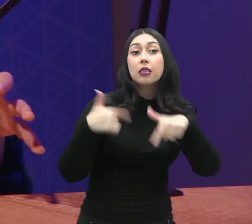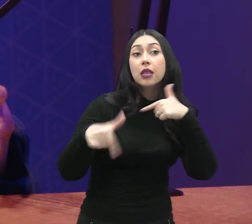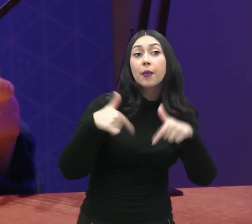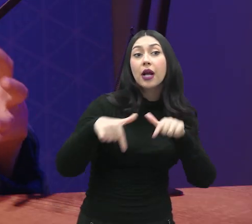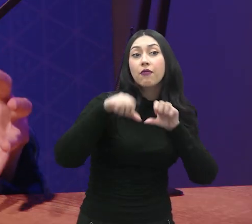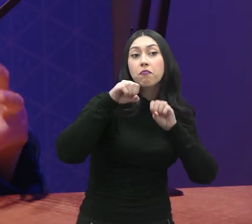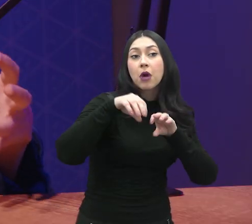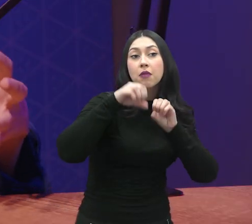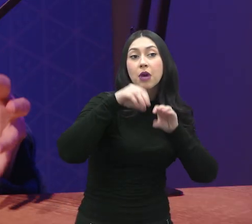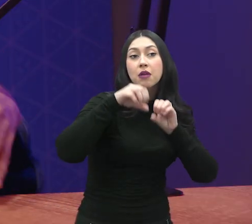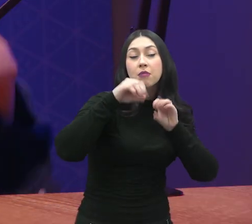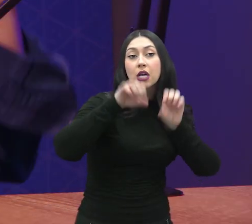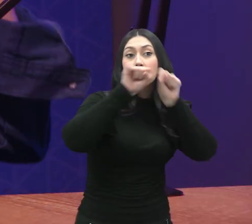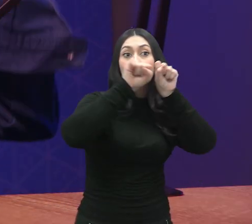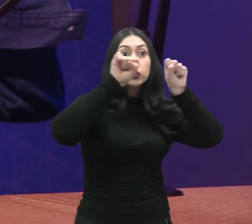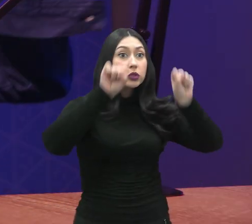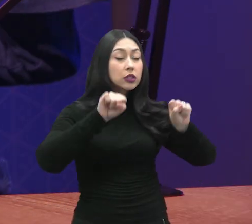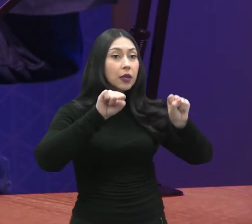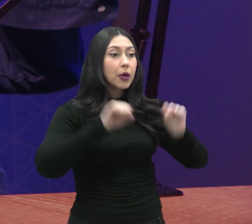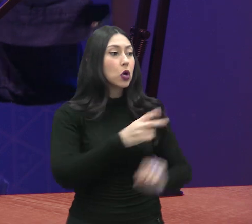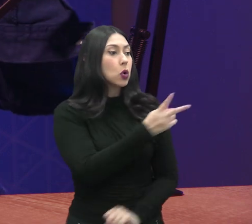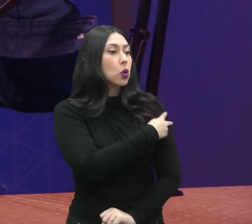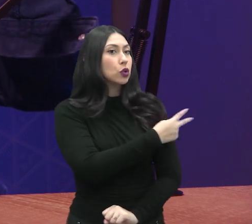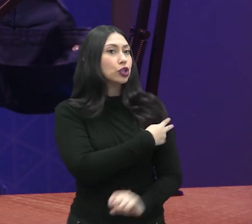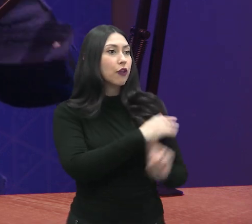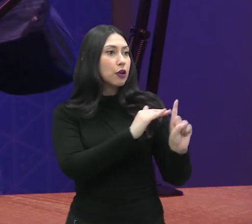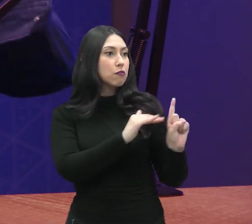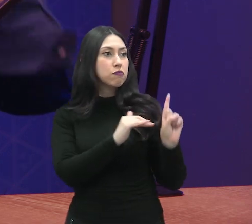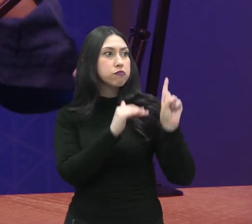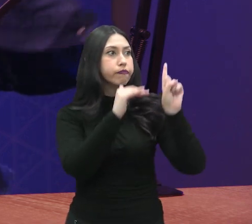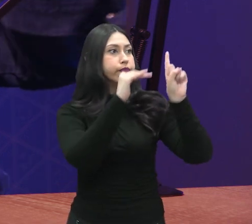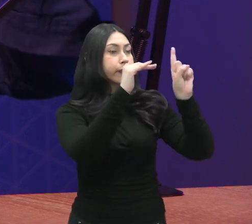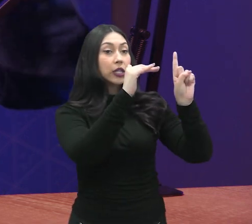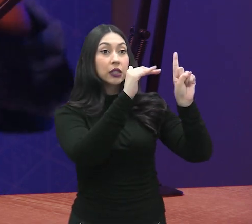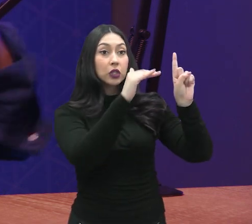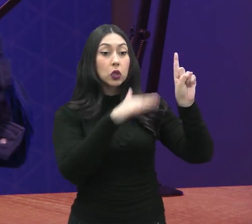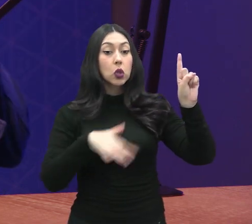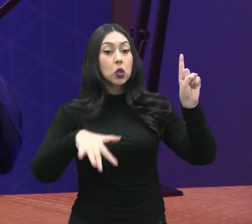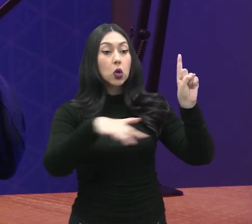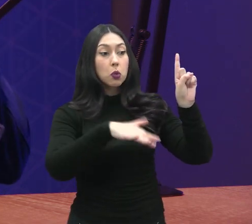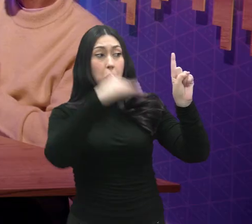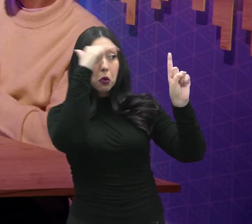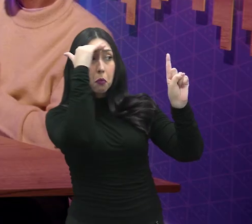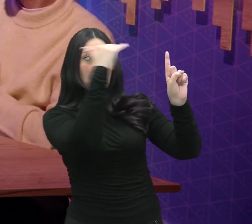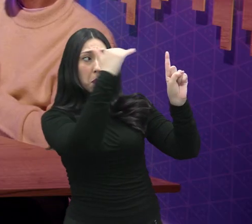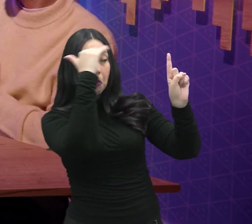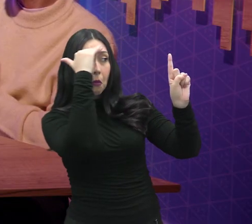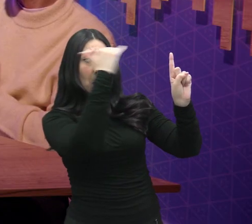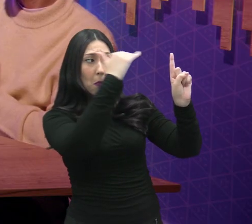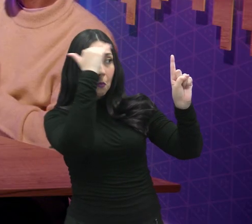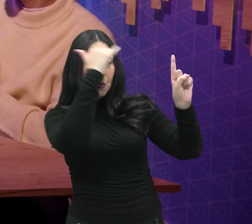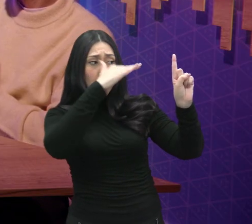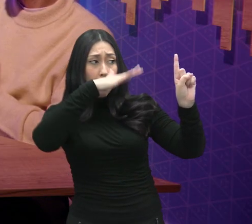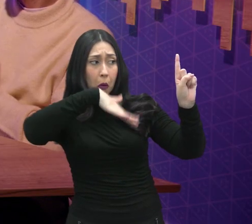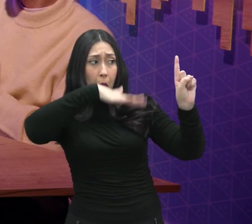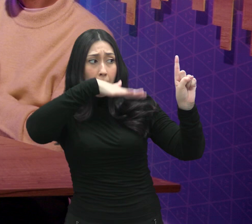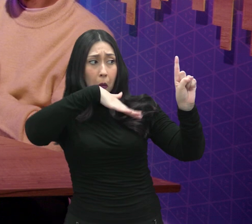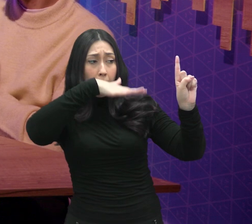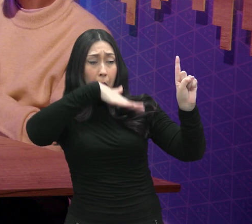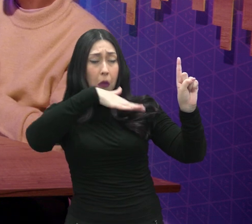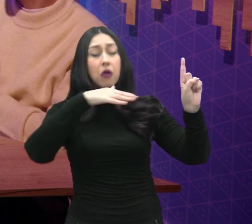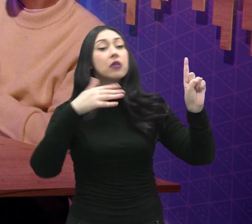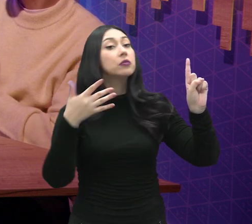trabalhavam muito com esse sistema, né? Que o chefe era ali aquela palavra superior e todo mundo tinha que obedecer, todo mundo tinha que